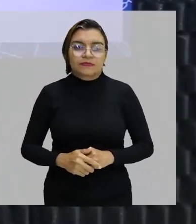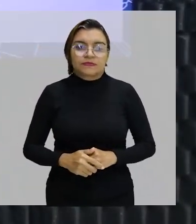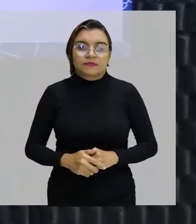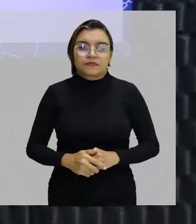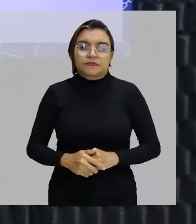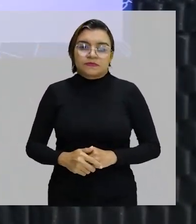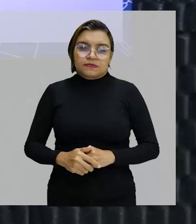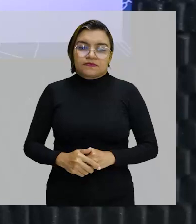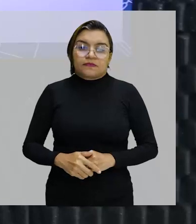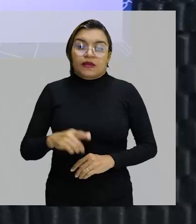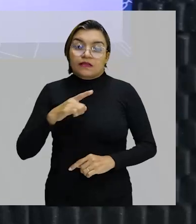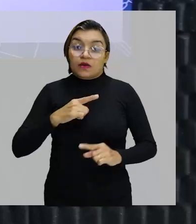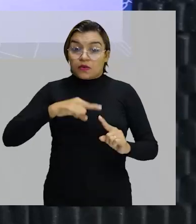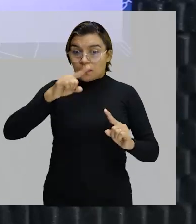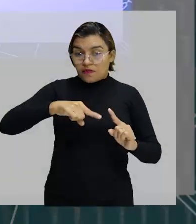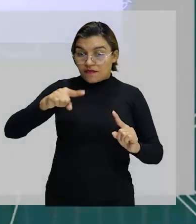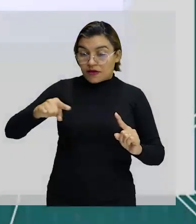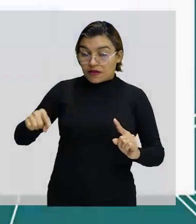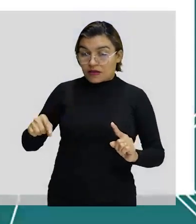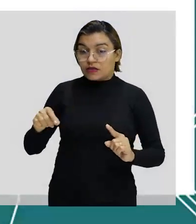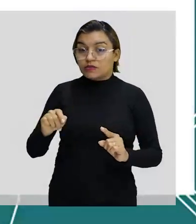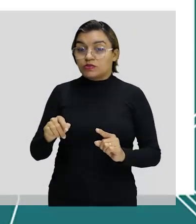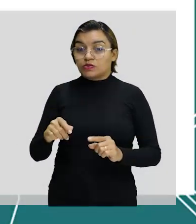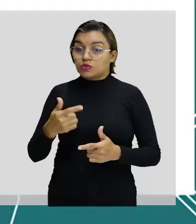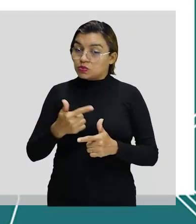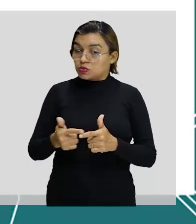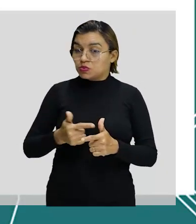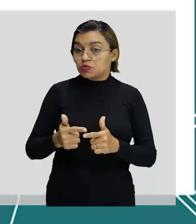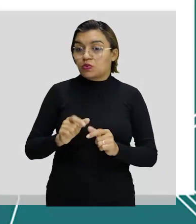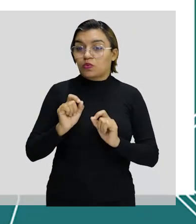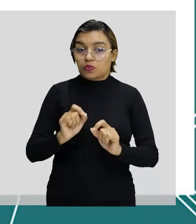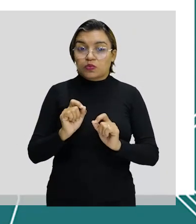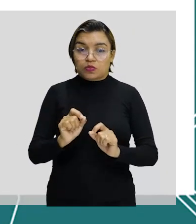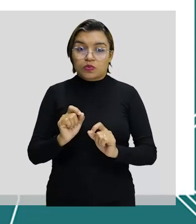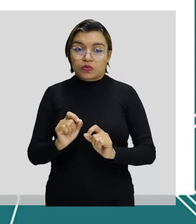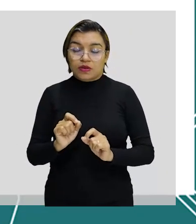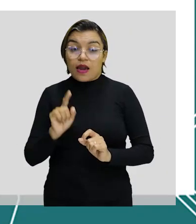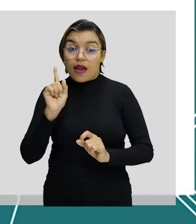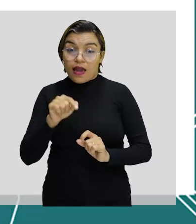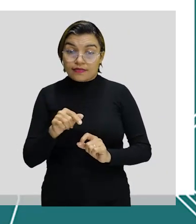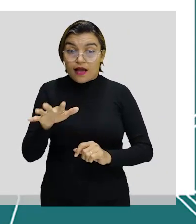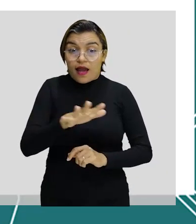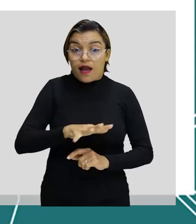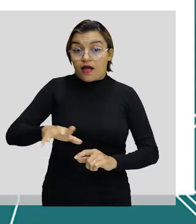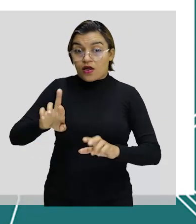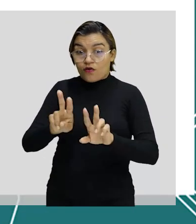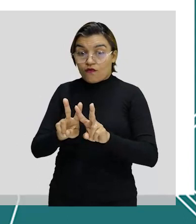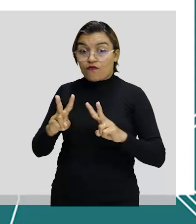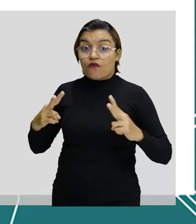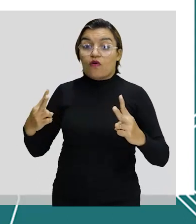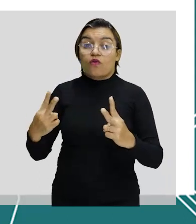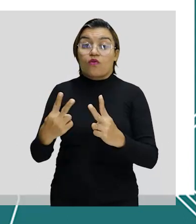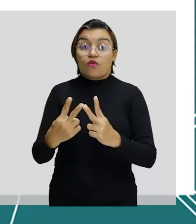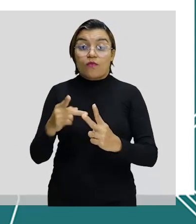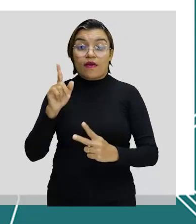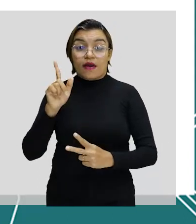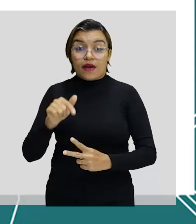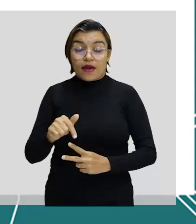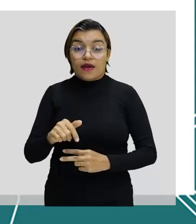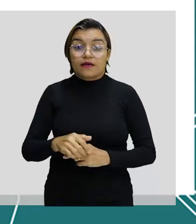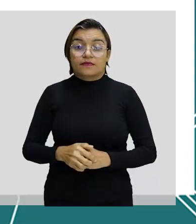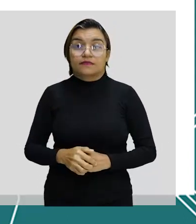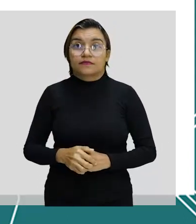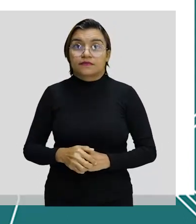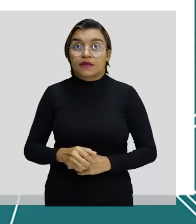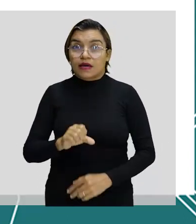Bom, uma variante desse problema, que está relacionado ao volume, seria o caso do enunciado